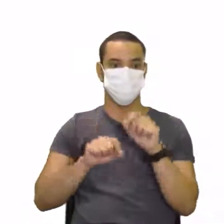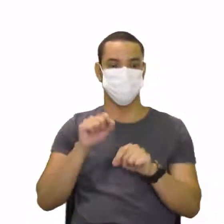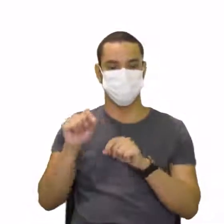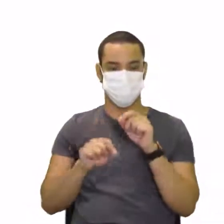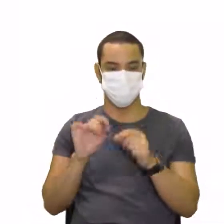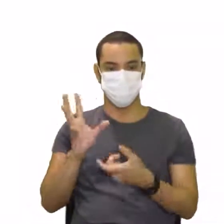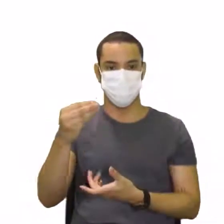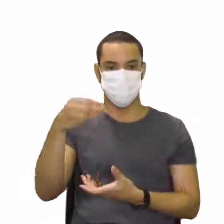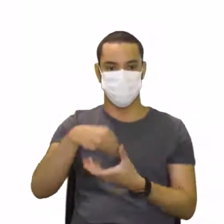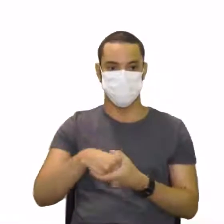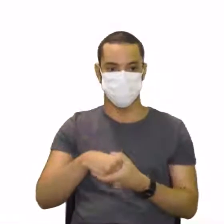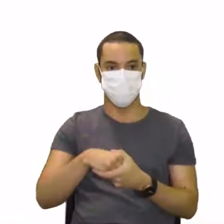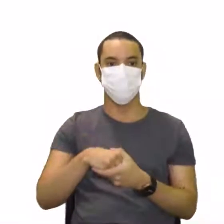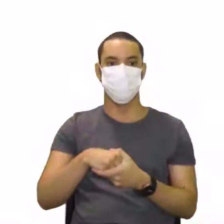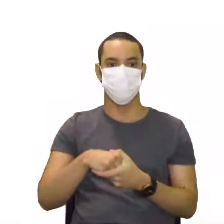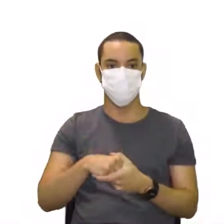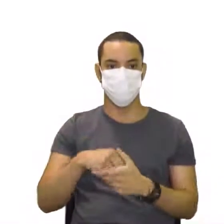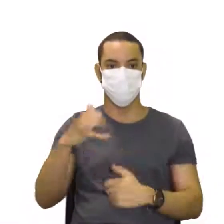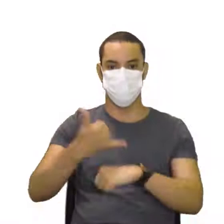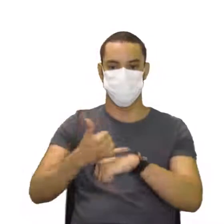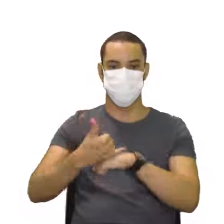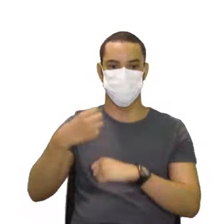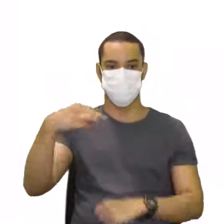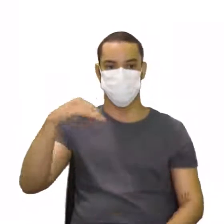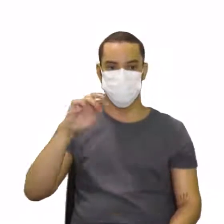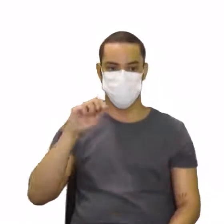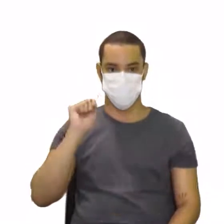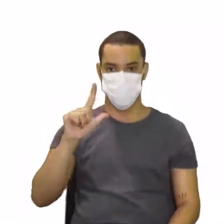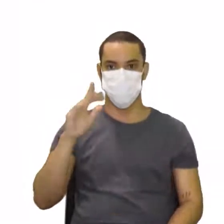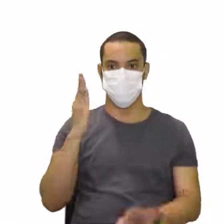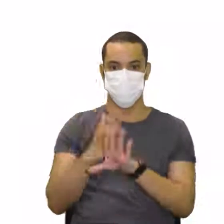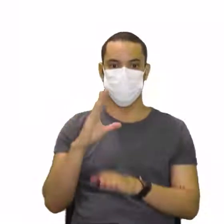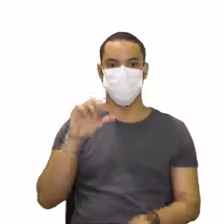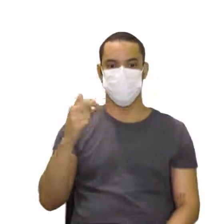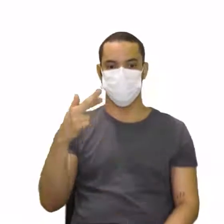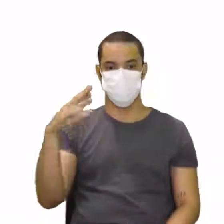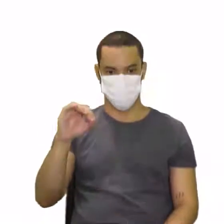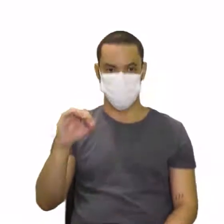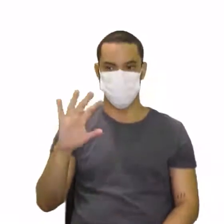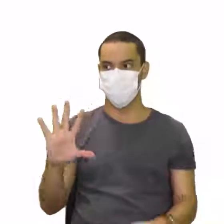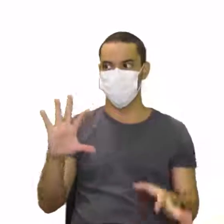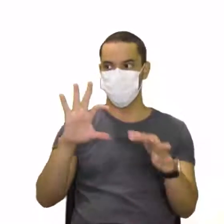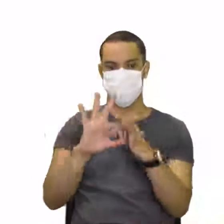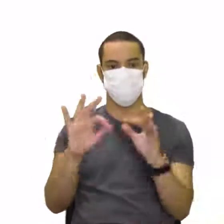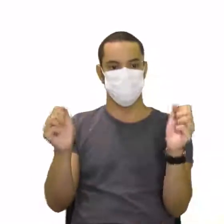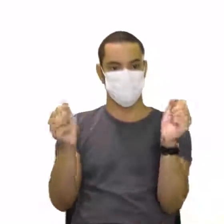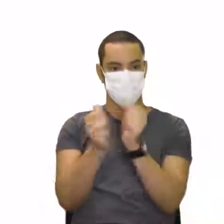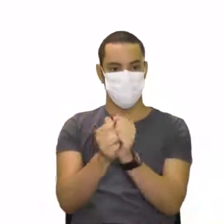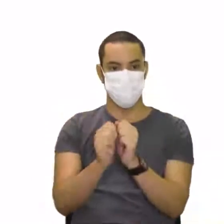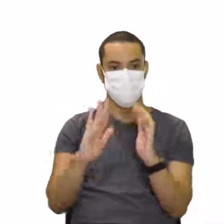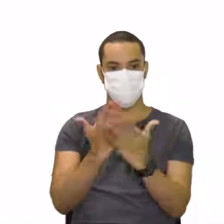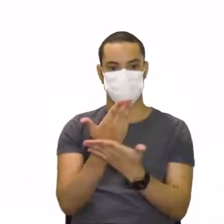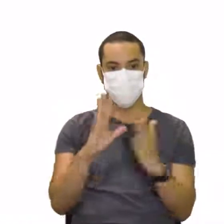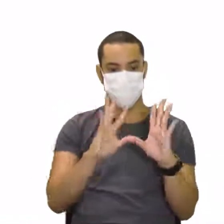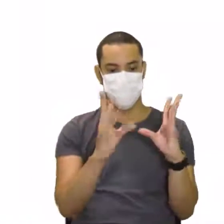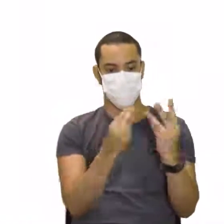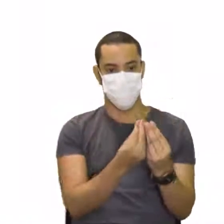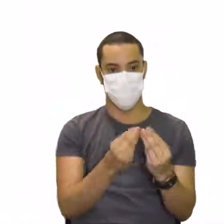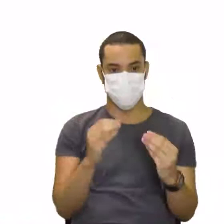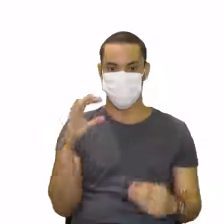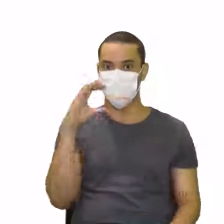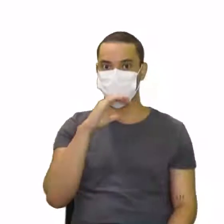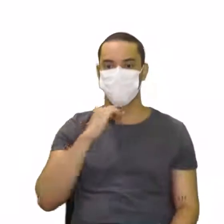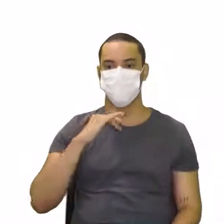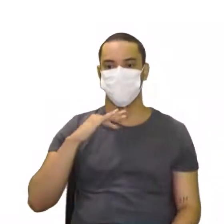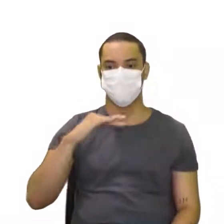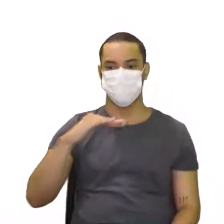produz na placa metálica, através do carvão, uma corrente elétrica associada de pequena intensidade, né,